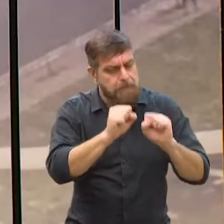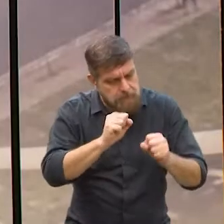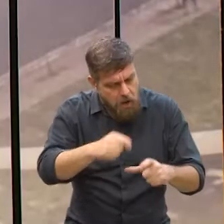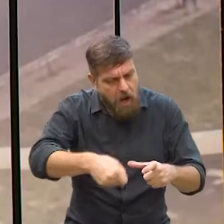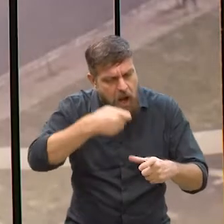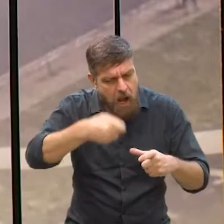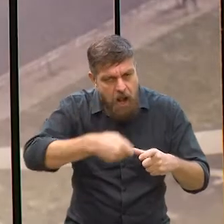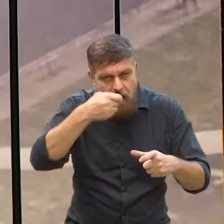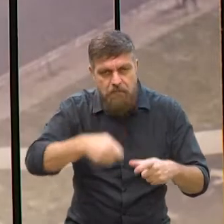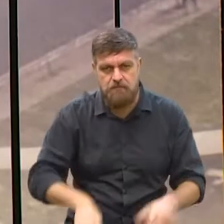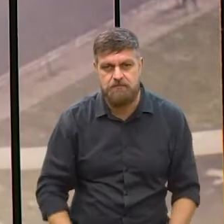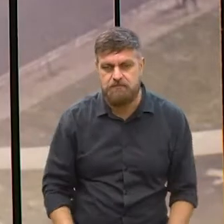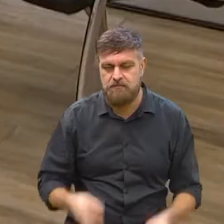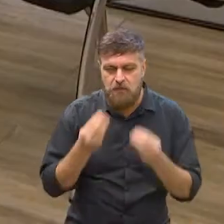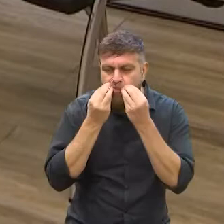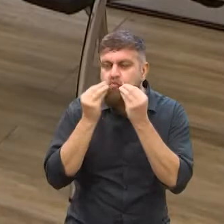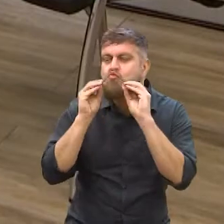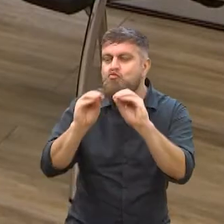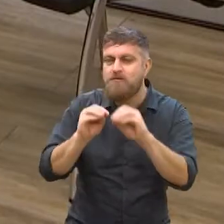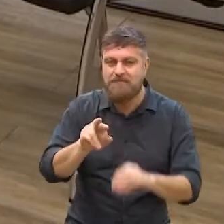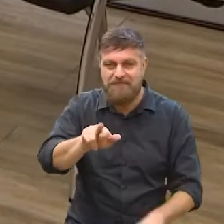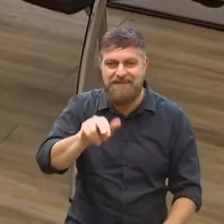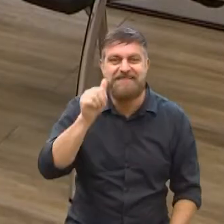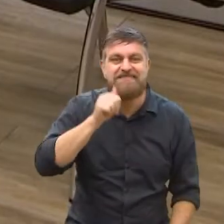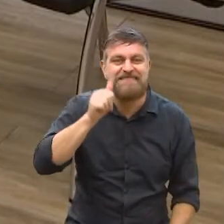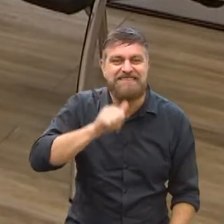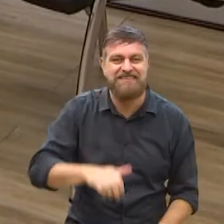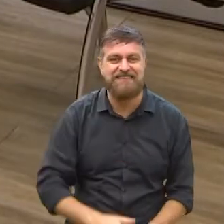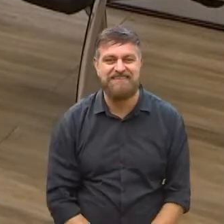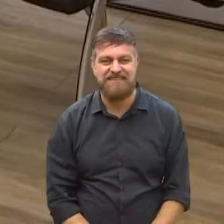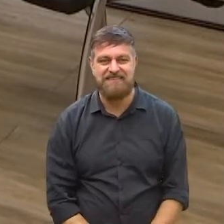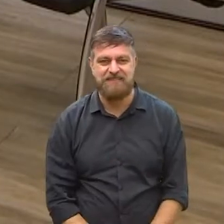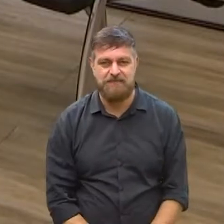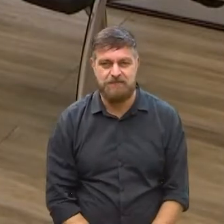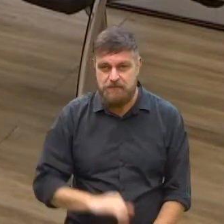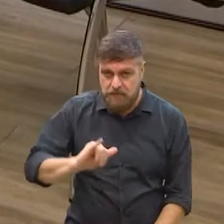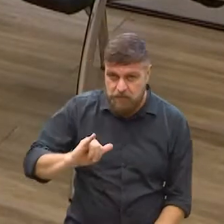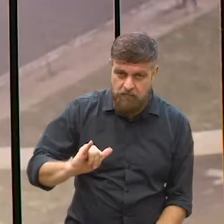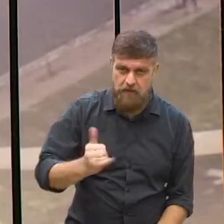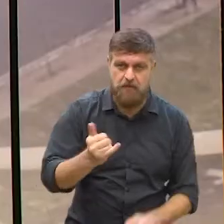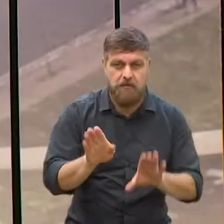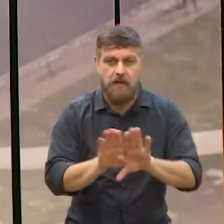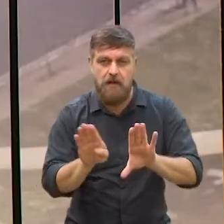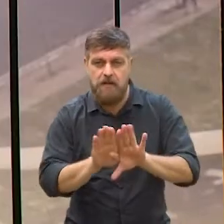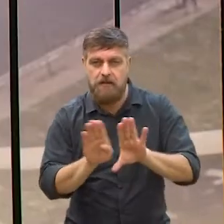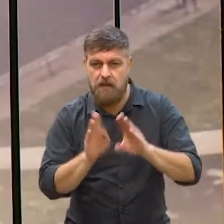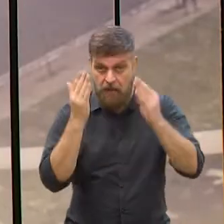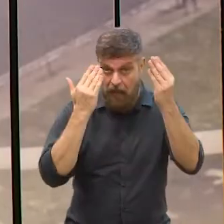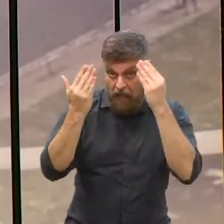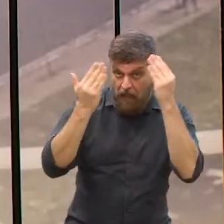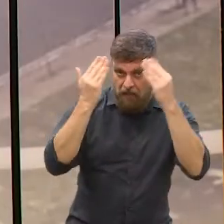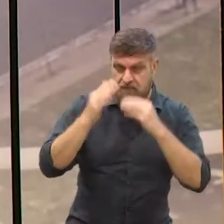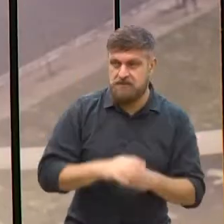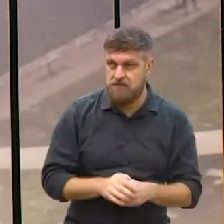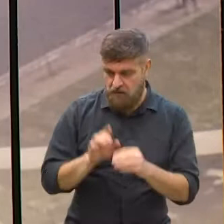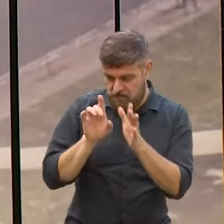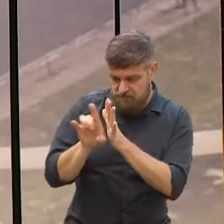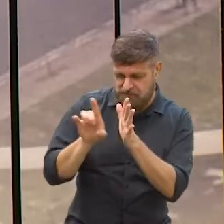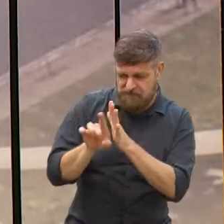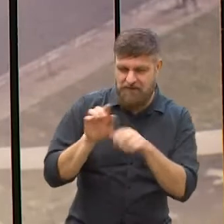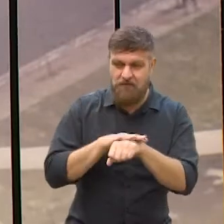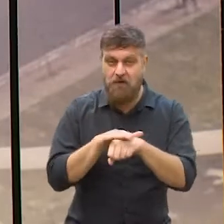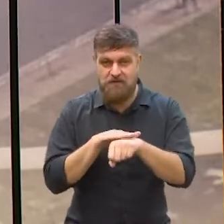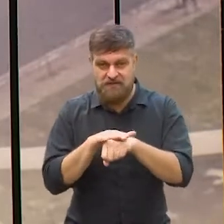aproveita e manda um beijo pra Maga. Beijo, Maga. Agora eu vou até aproveitar e colocar a Cristiane nessa conversa,